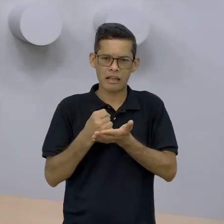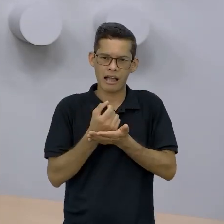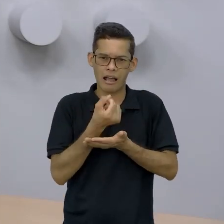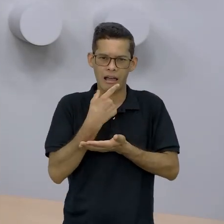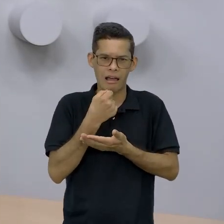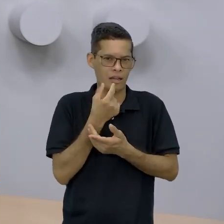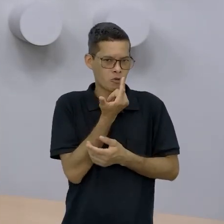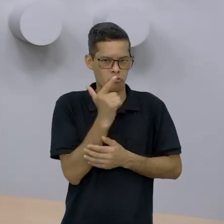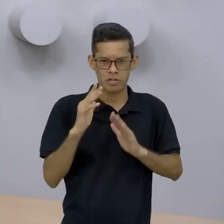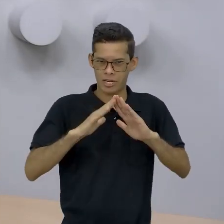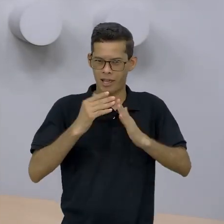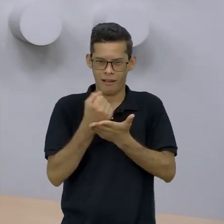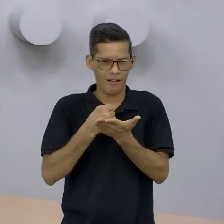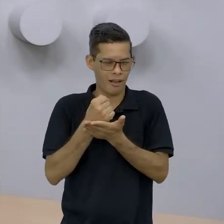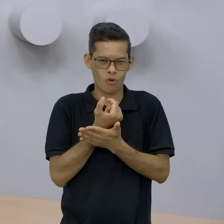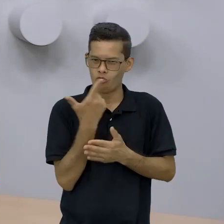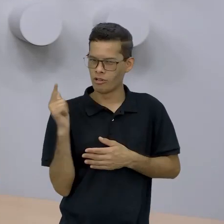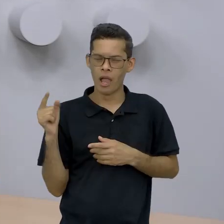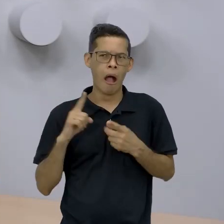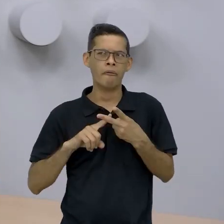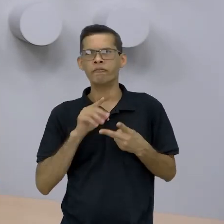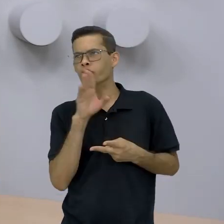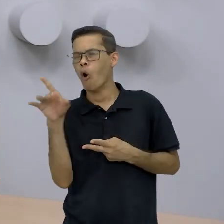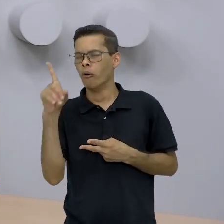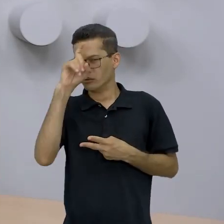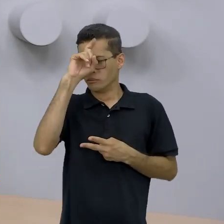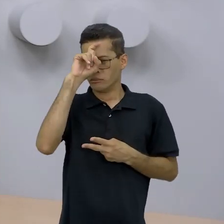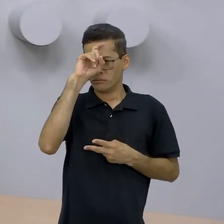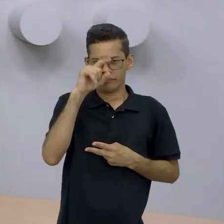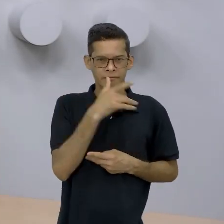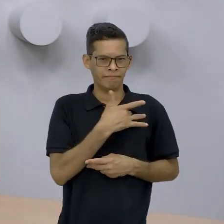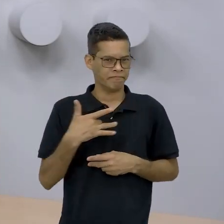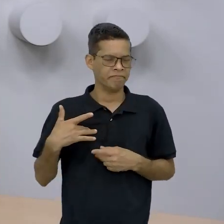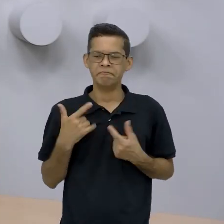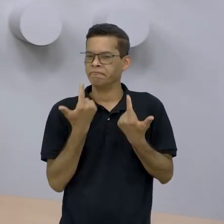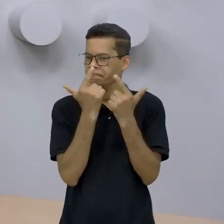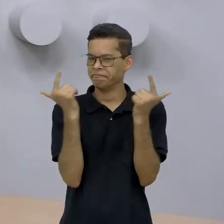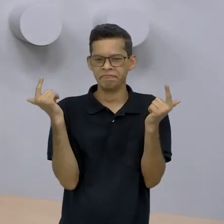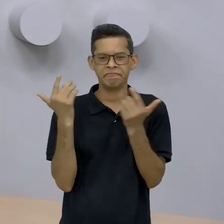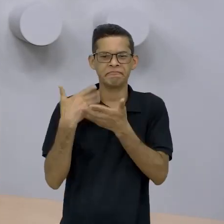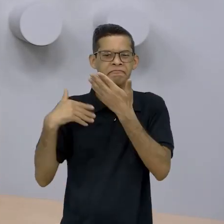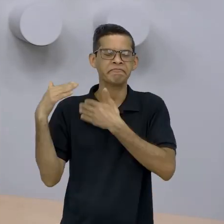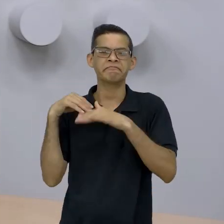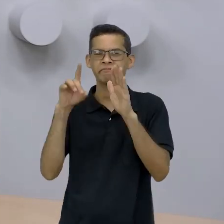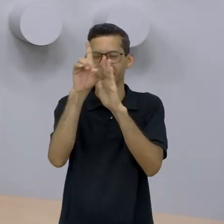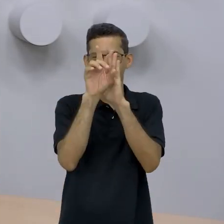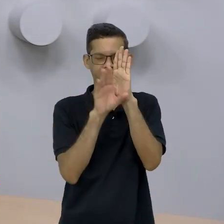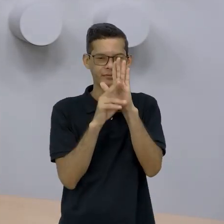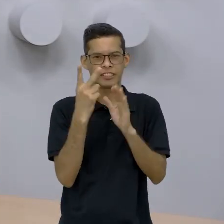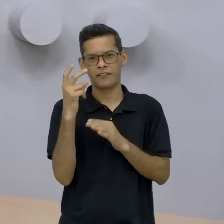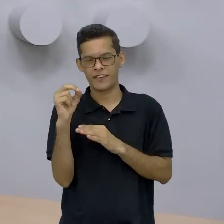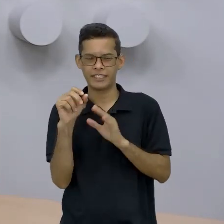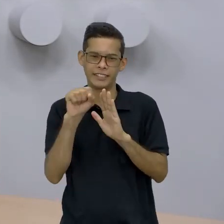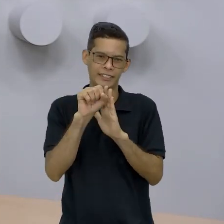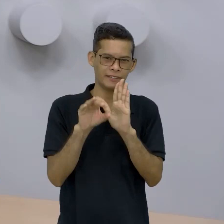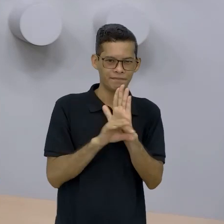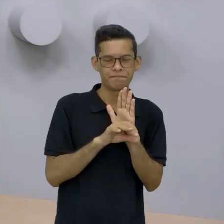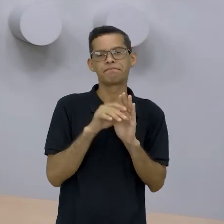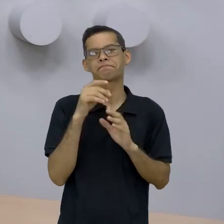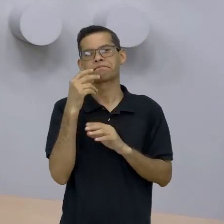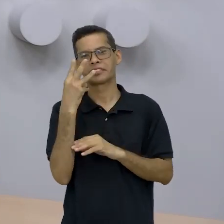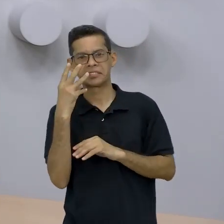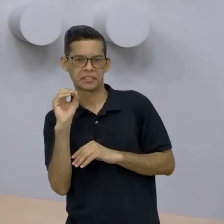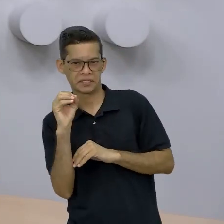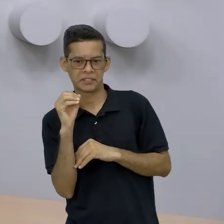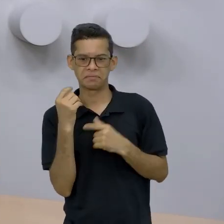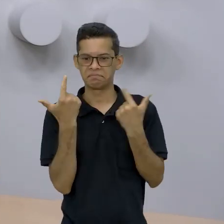ia ao médico, não tinha posto médico, né? Na década de 20, década de 30, década de 40 do século 20, as pessoas